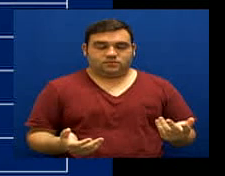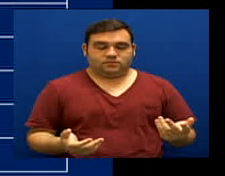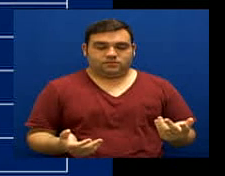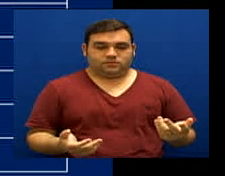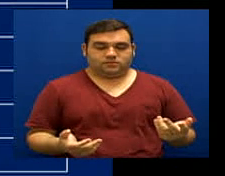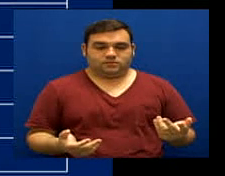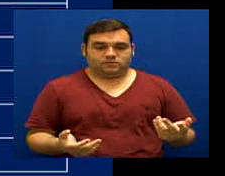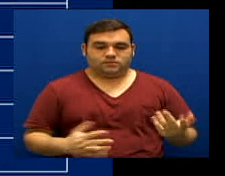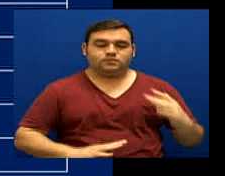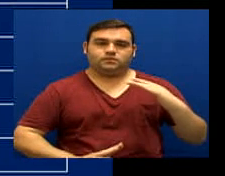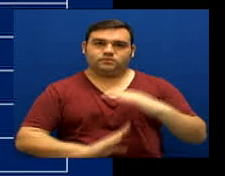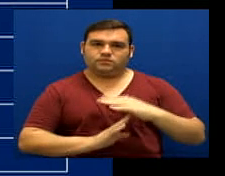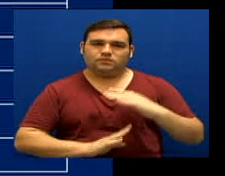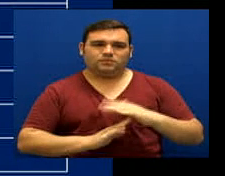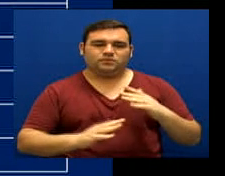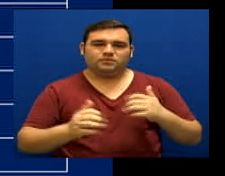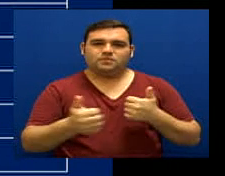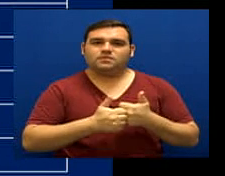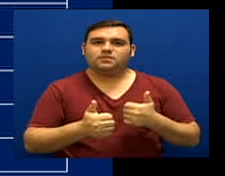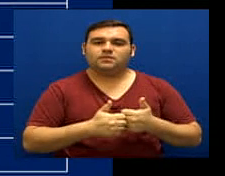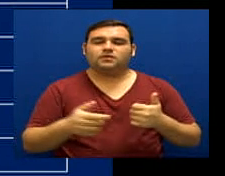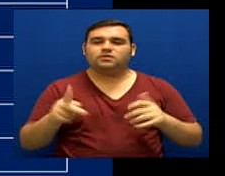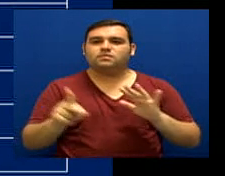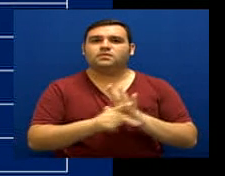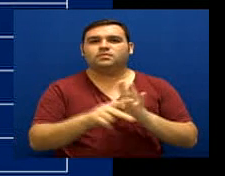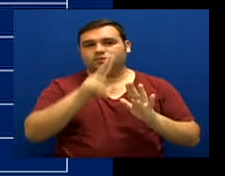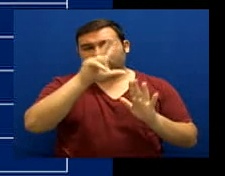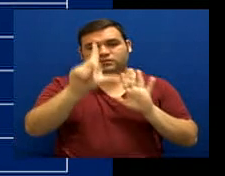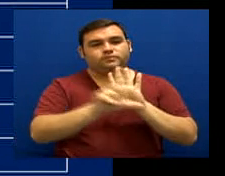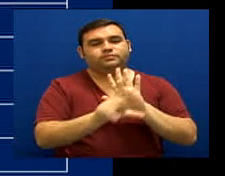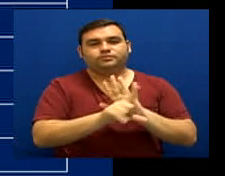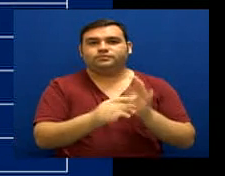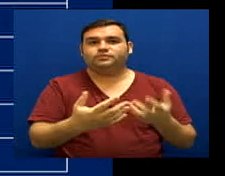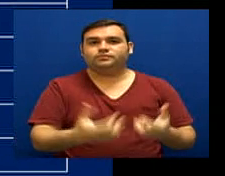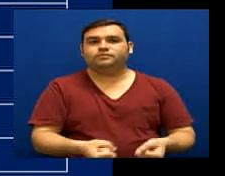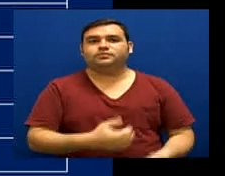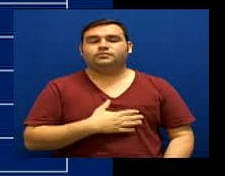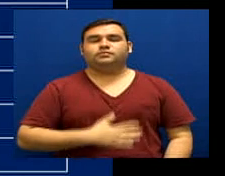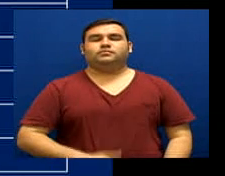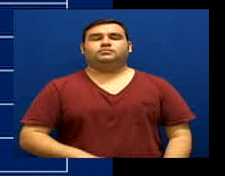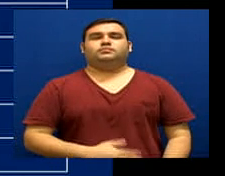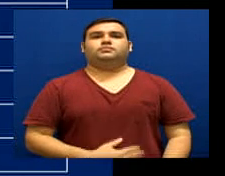os limites aceitos pela pela lei de responsabilidade fiscal